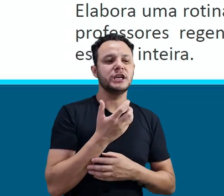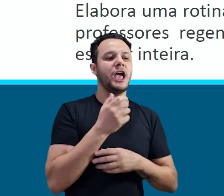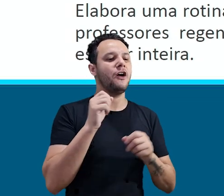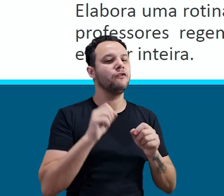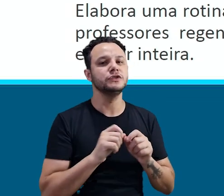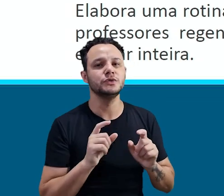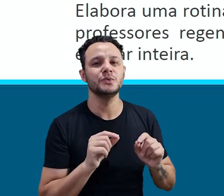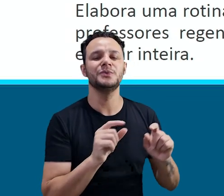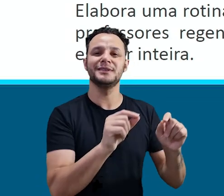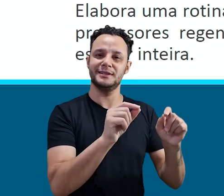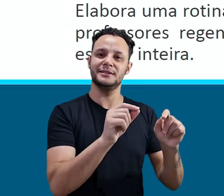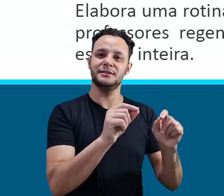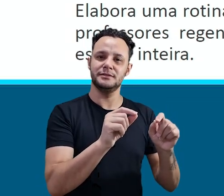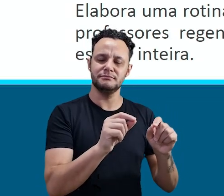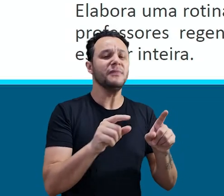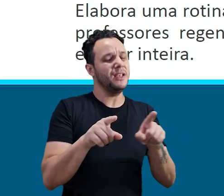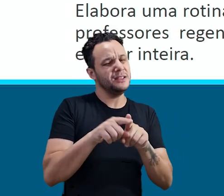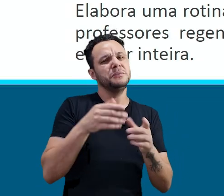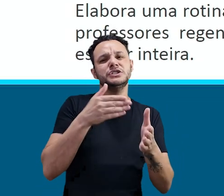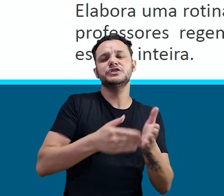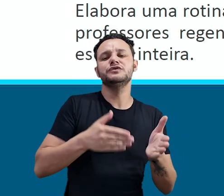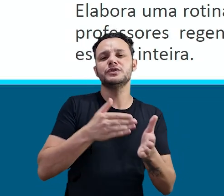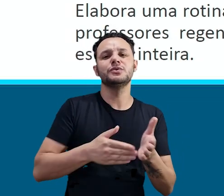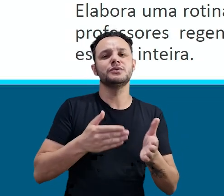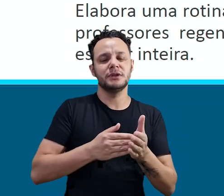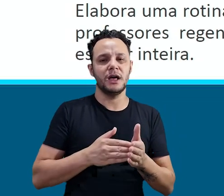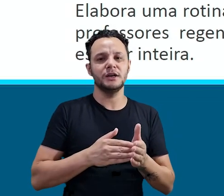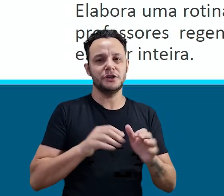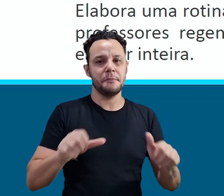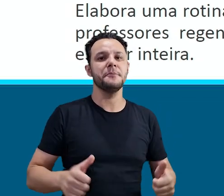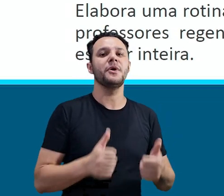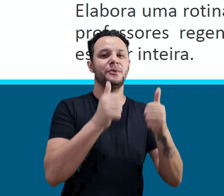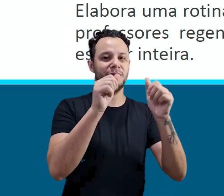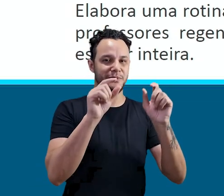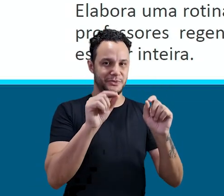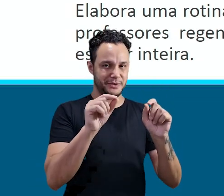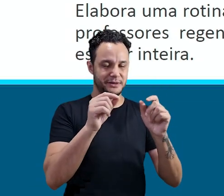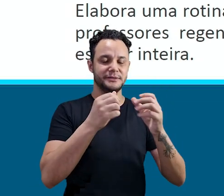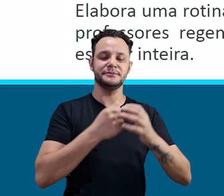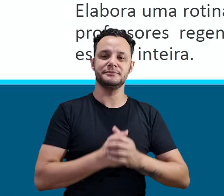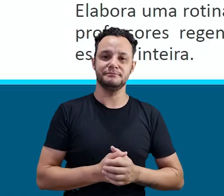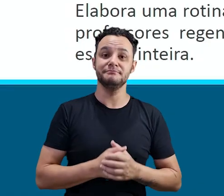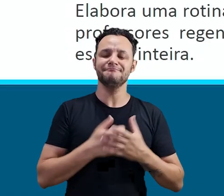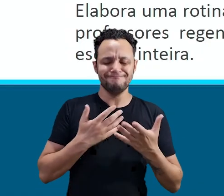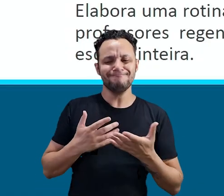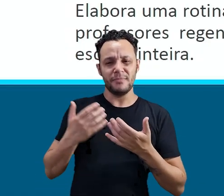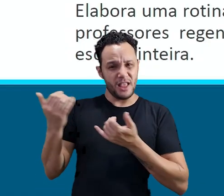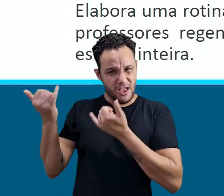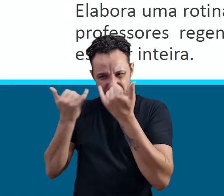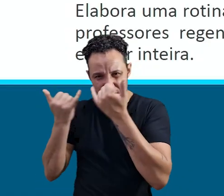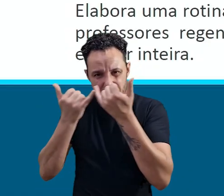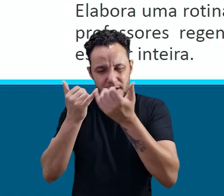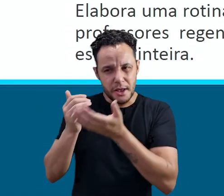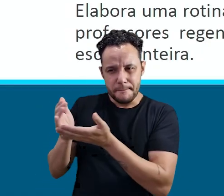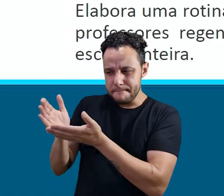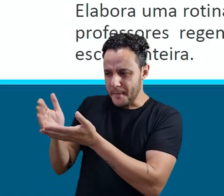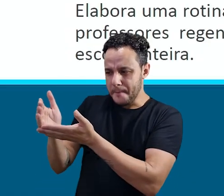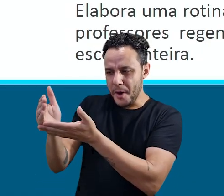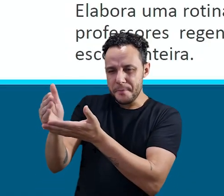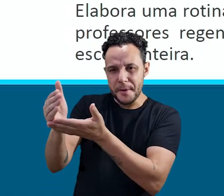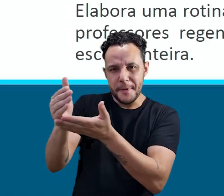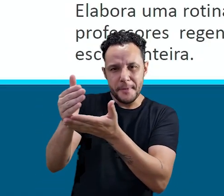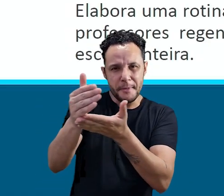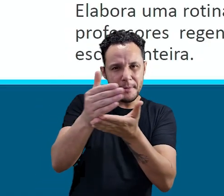suas habilidades e, claro, nas suas dificuldades eventuais. Bom, depois de feito o estudo de caso,